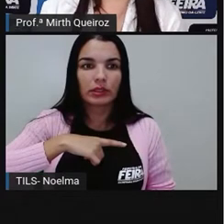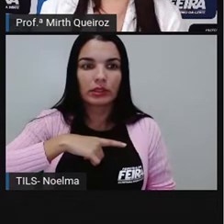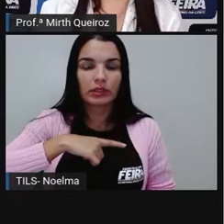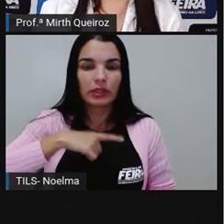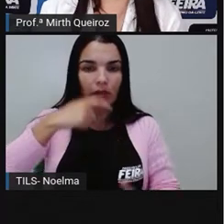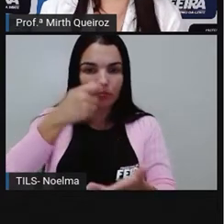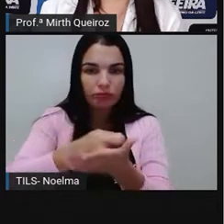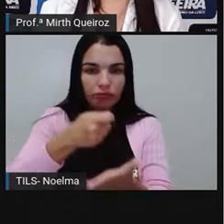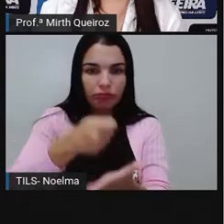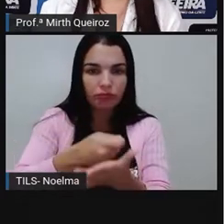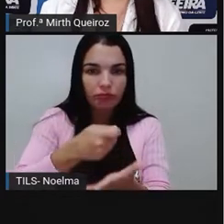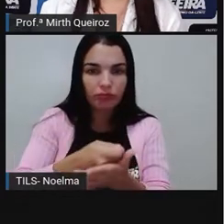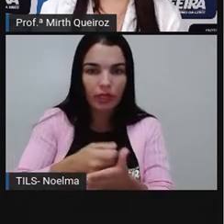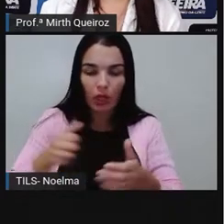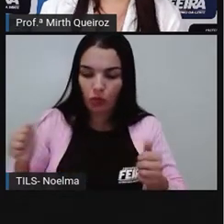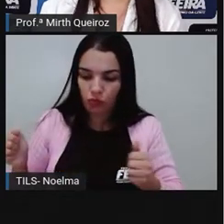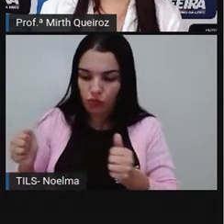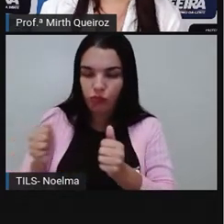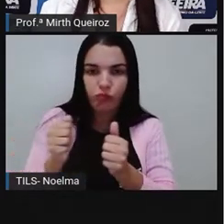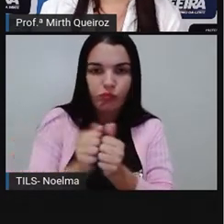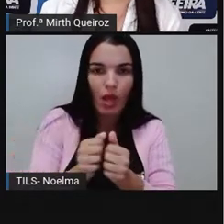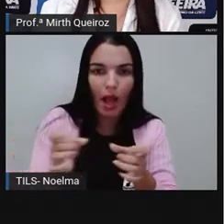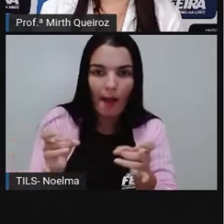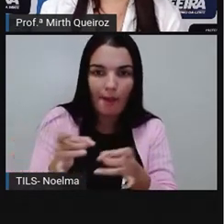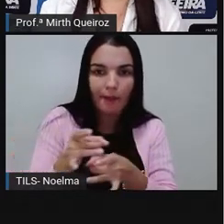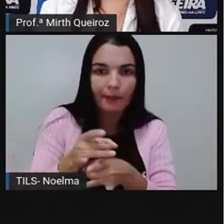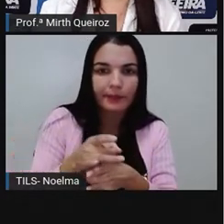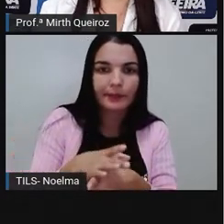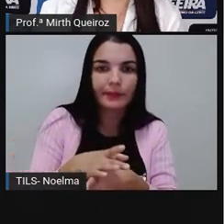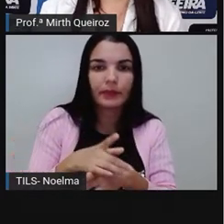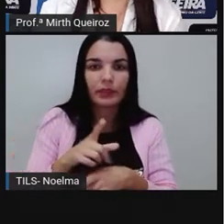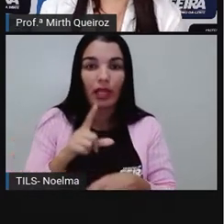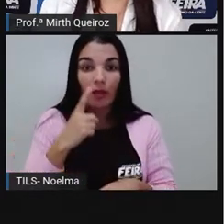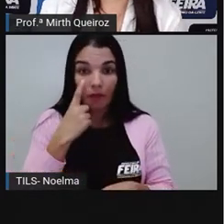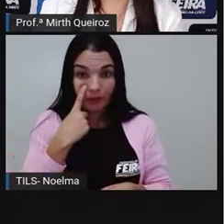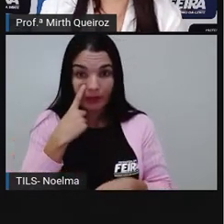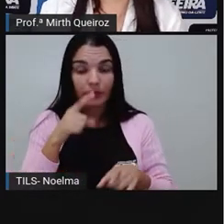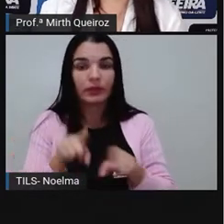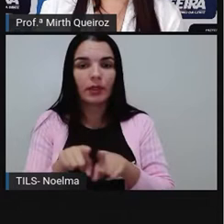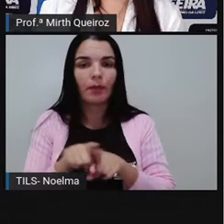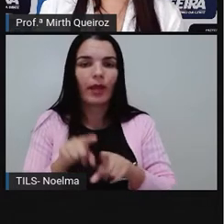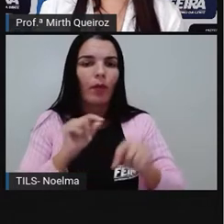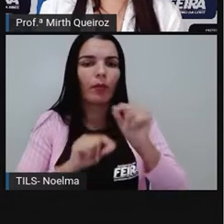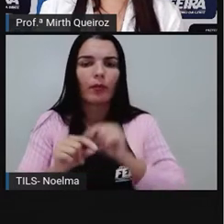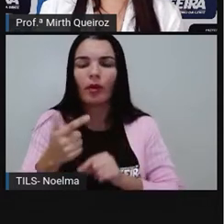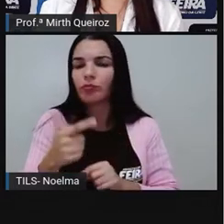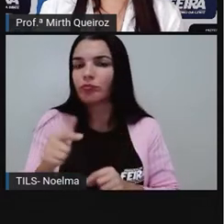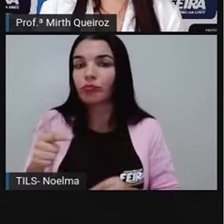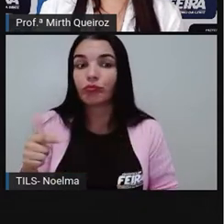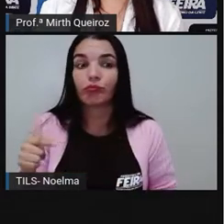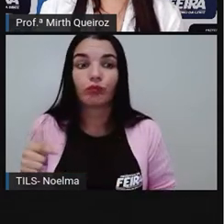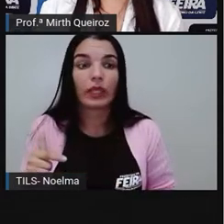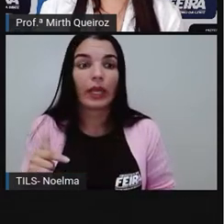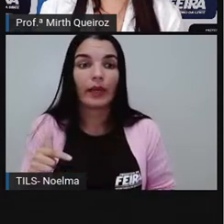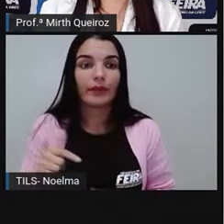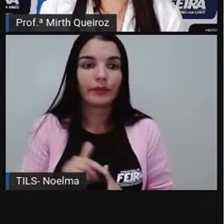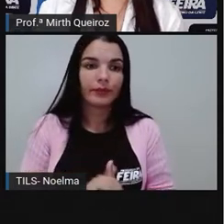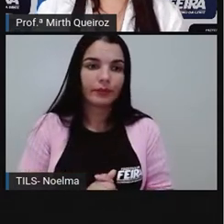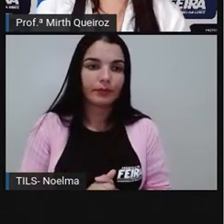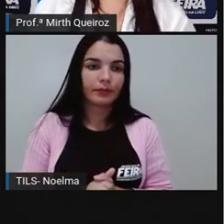e complementar aí o sistema de capitanias hereditárias. Note que não houve uma, vamos dizer